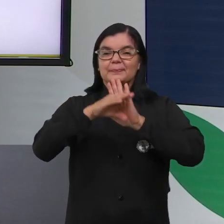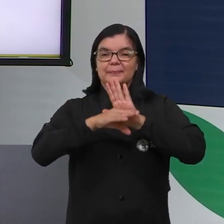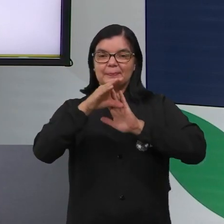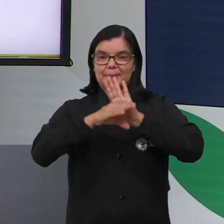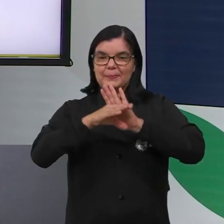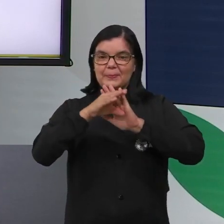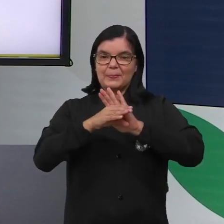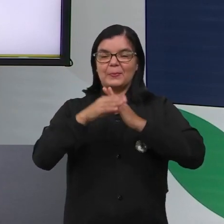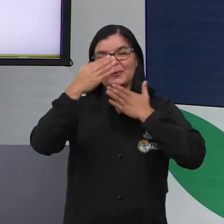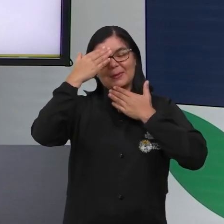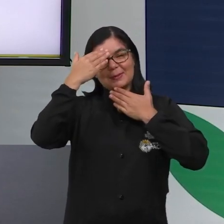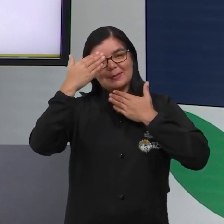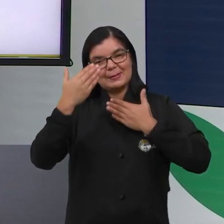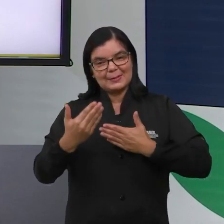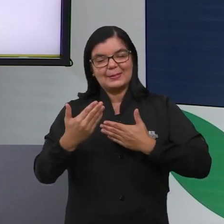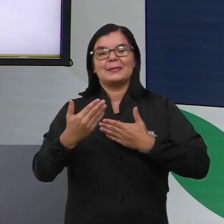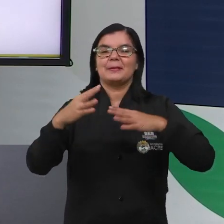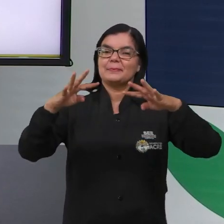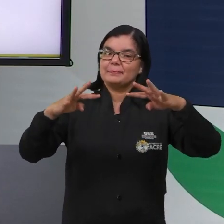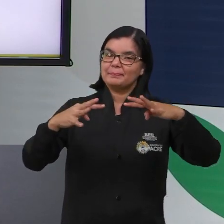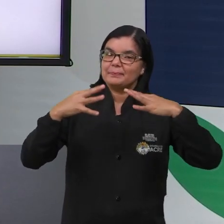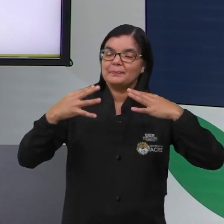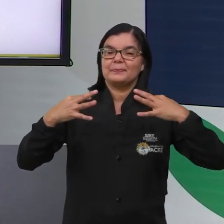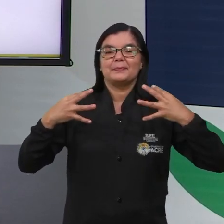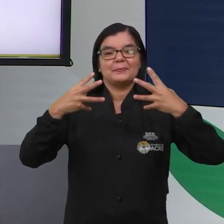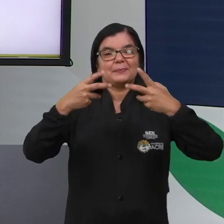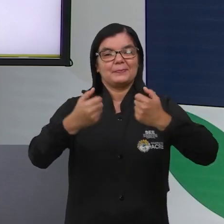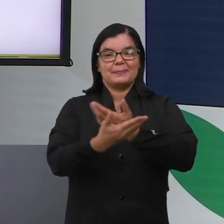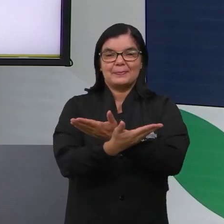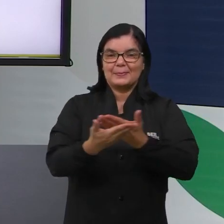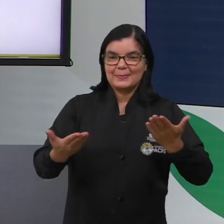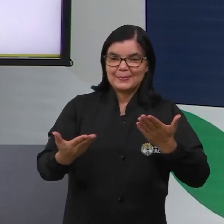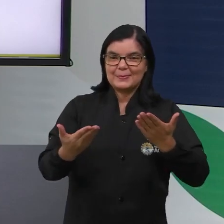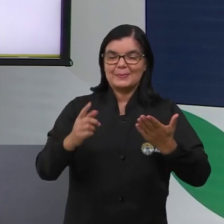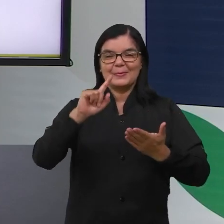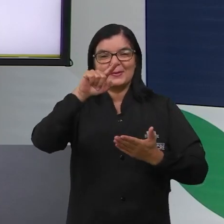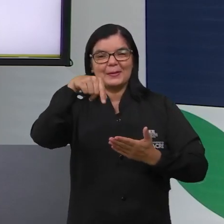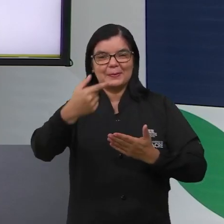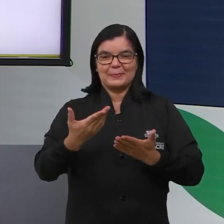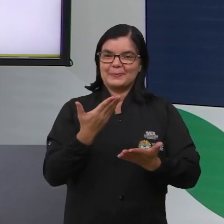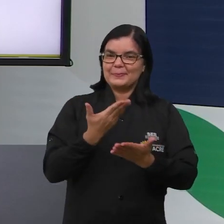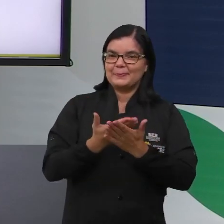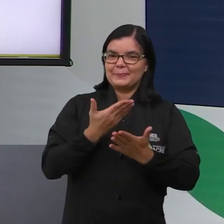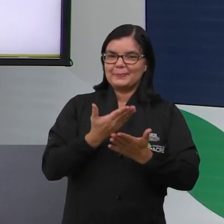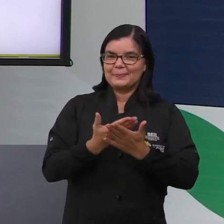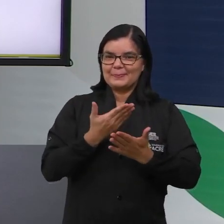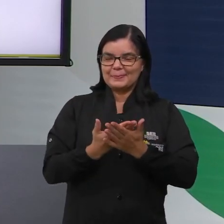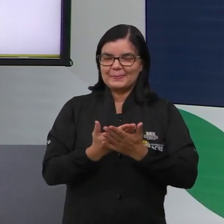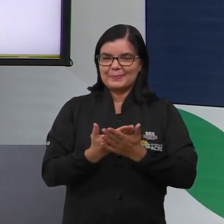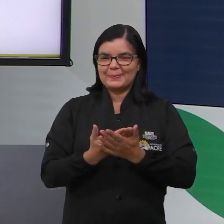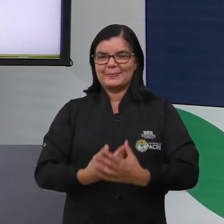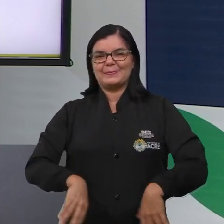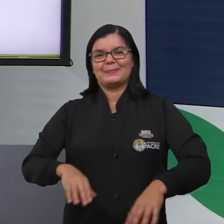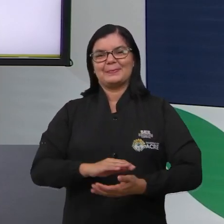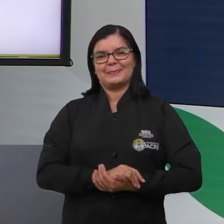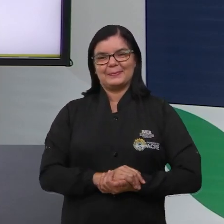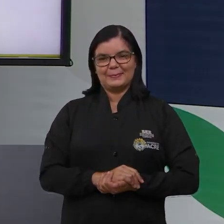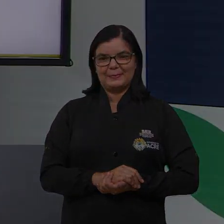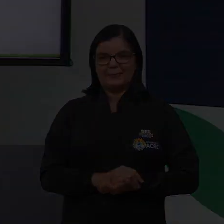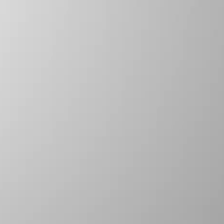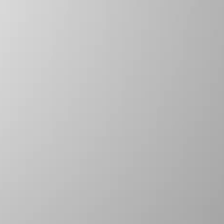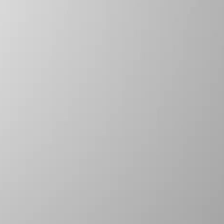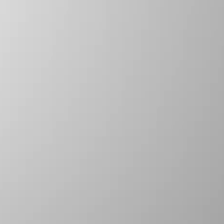conteúdo. Muito obrigado pela atenção de todos vocês e até a próxima oportunidade.